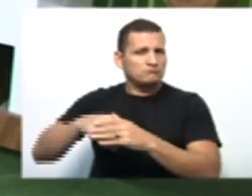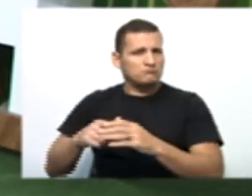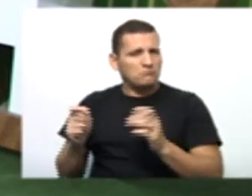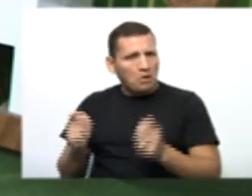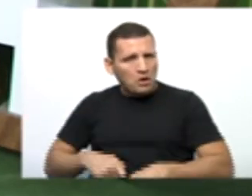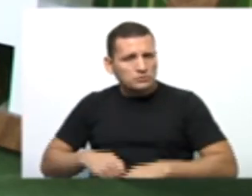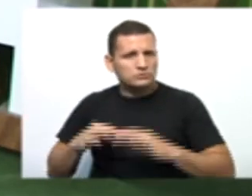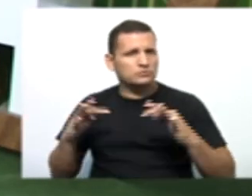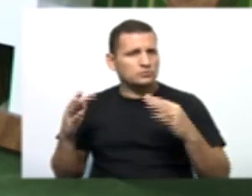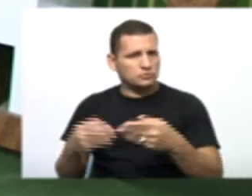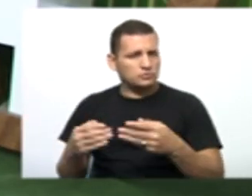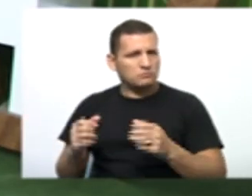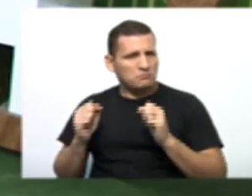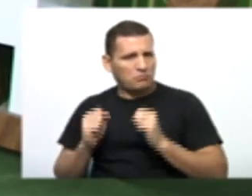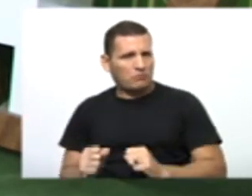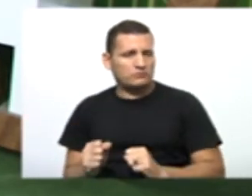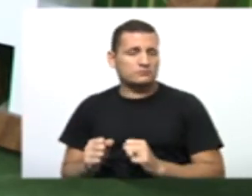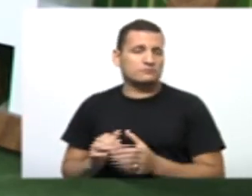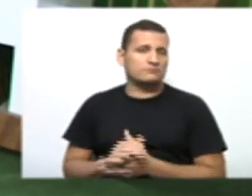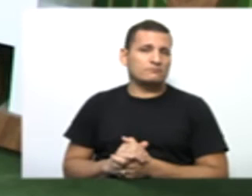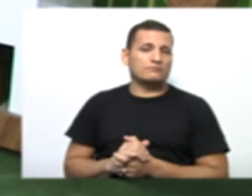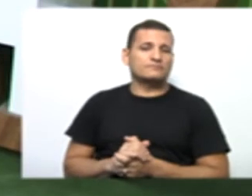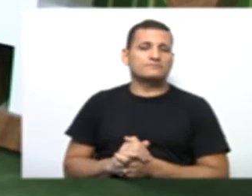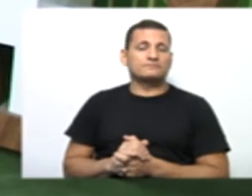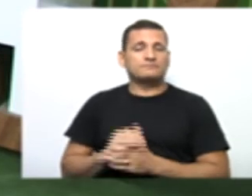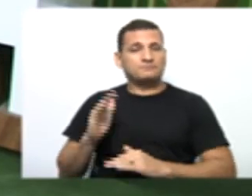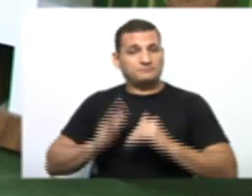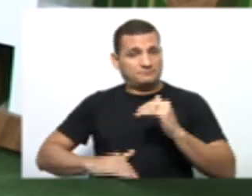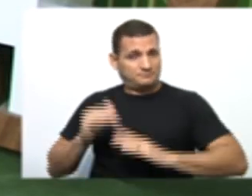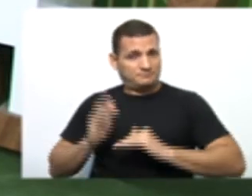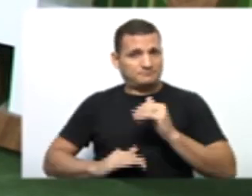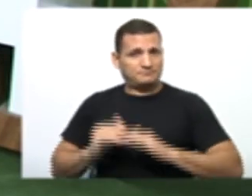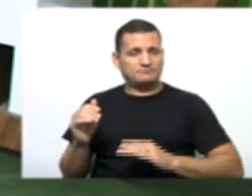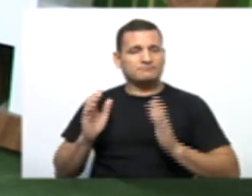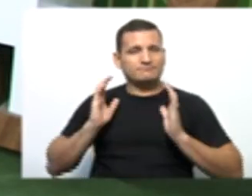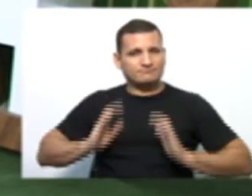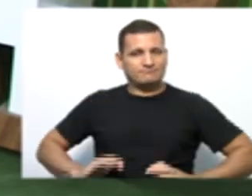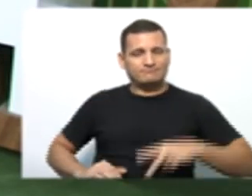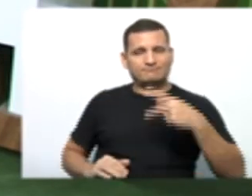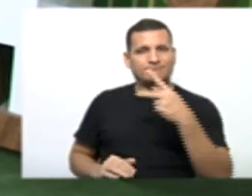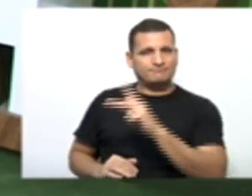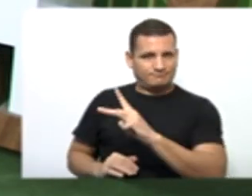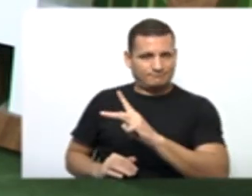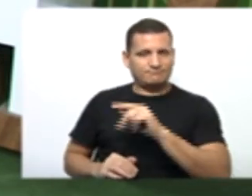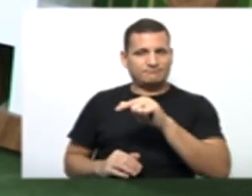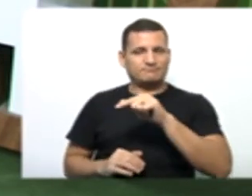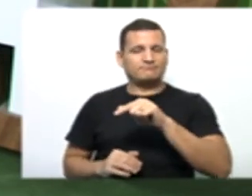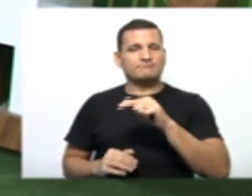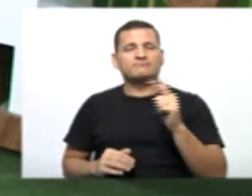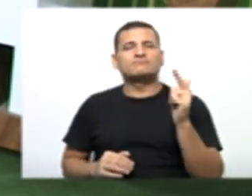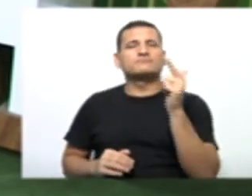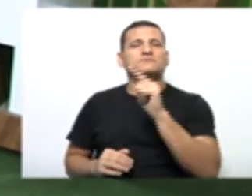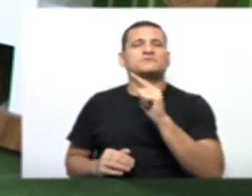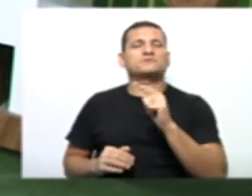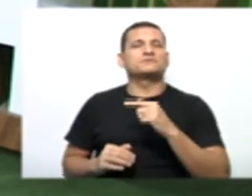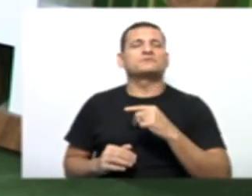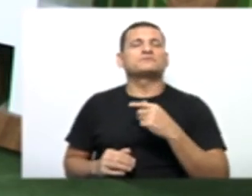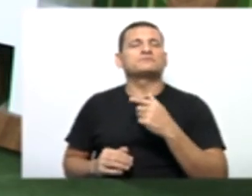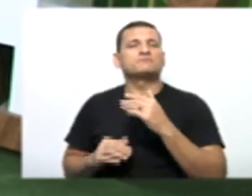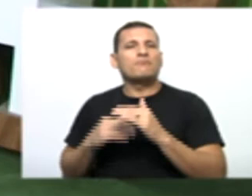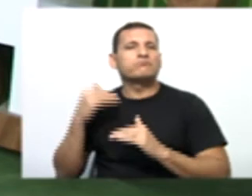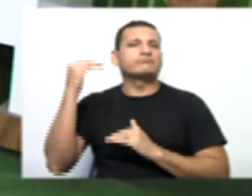de um profissional, por melhor que ele seja tecnicamente, o senhor acha que qualquer comportamento dele, para que ele possa almejar